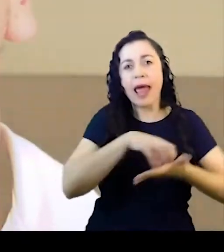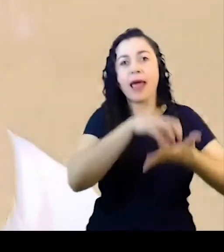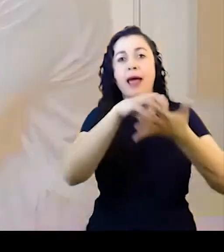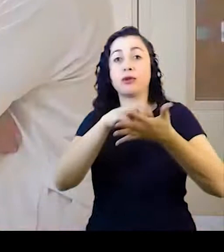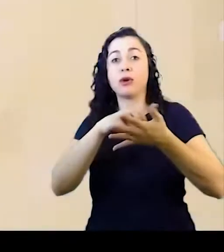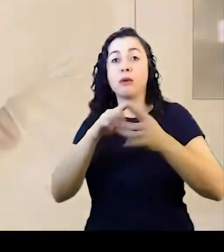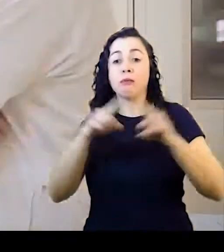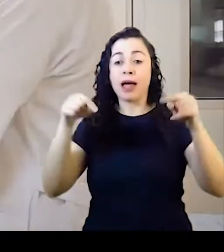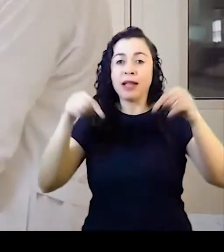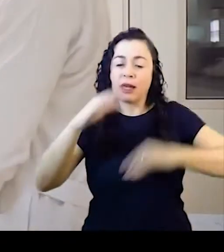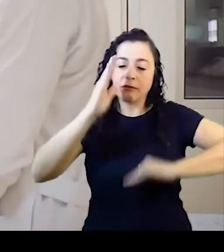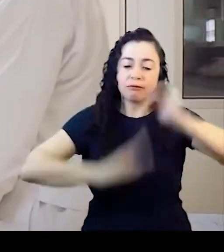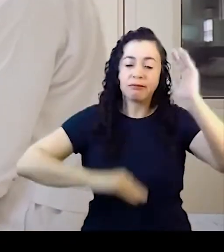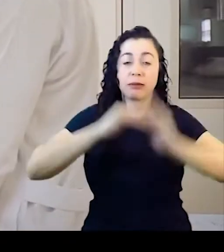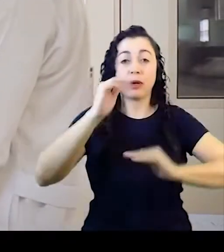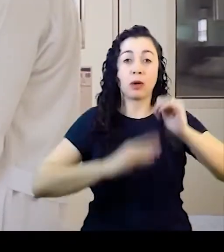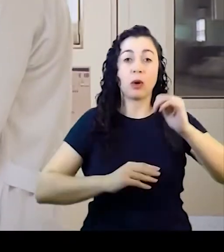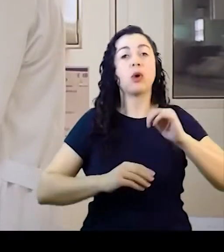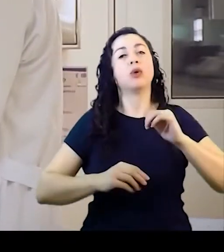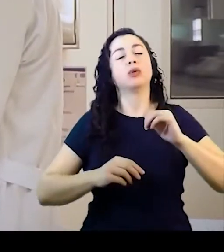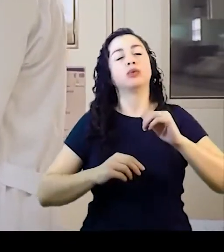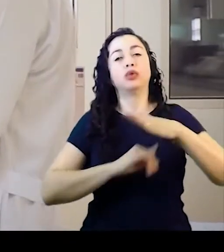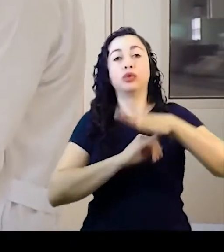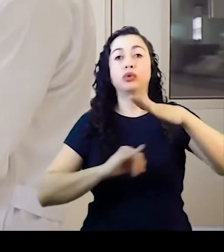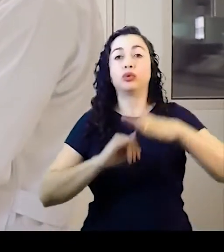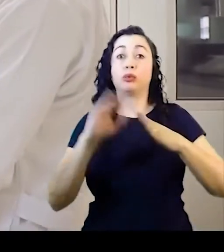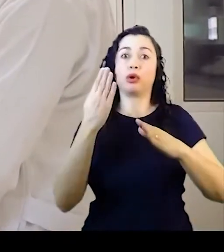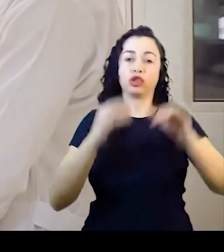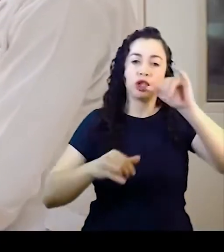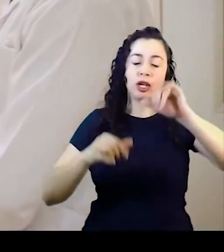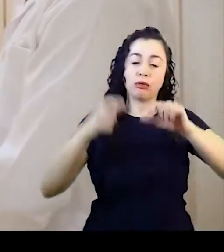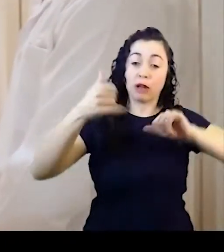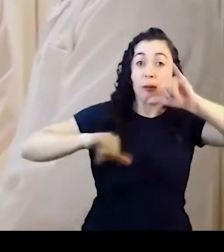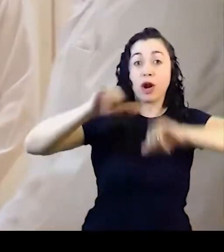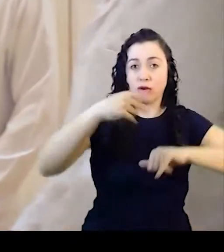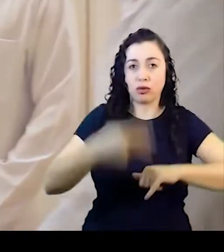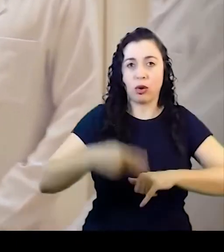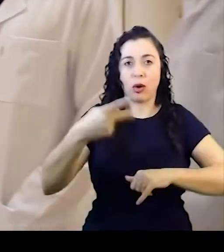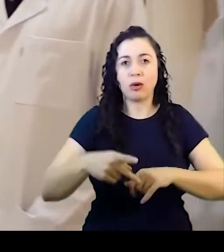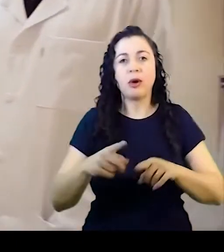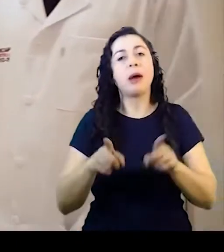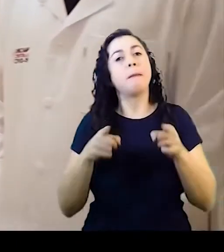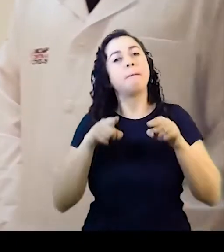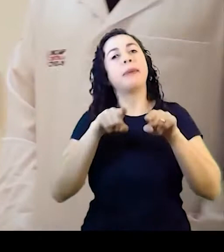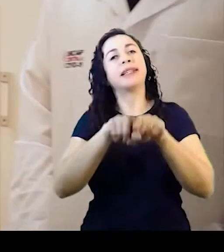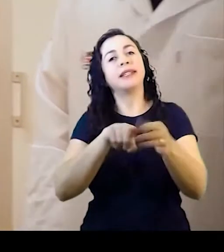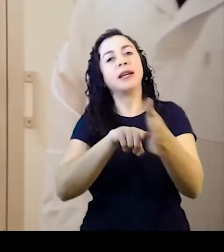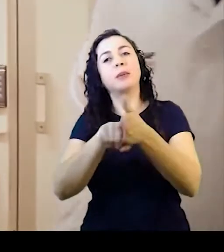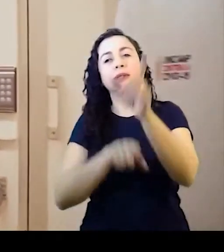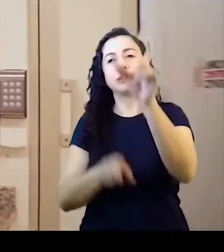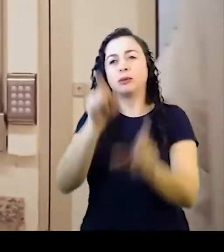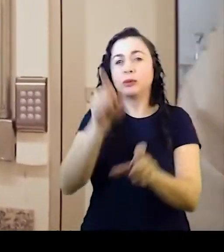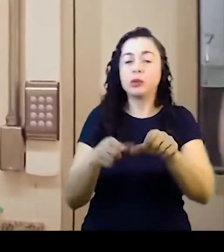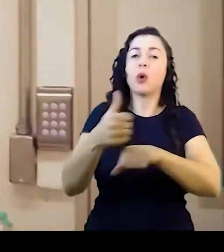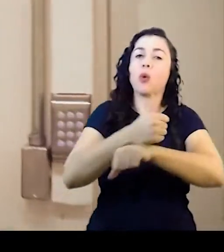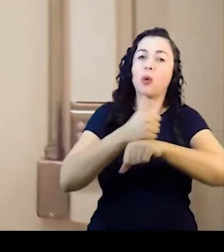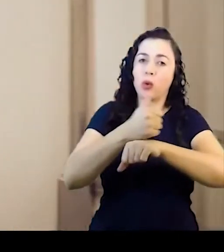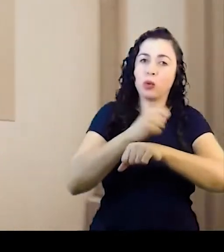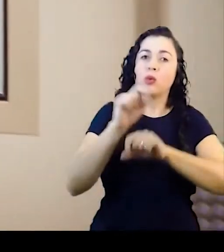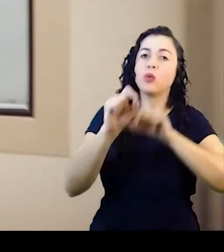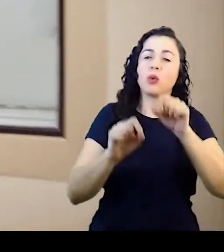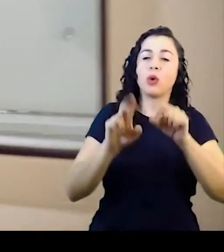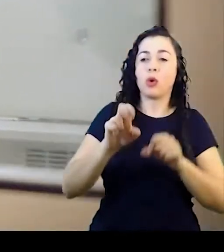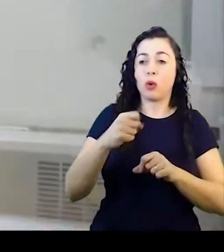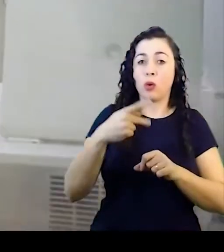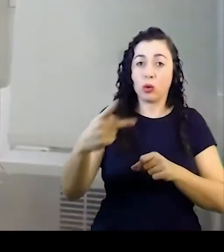Laboratório de Estudos de Vírus Emergentes do Instituto de Biologia da Unicamp, mas em parceria com pesquisadores da USP de Ribeirão